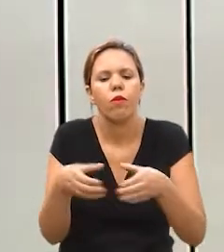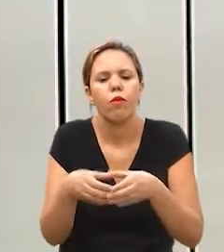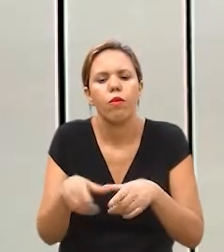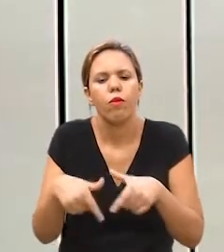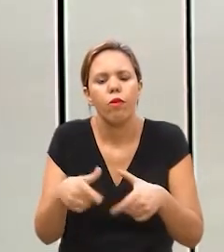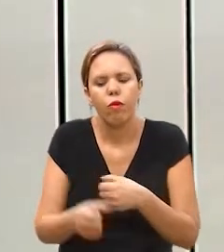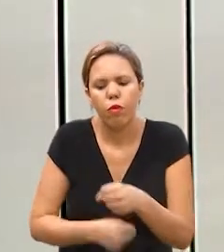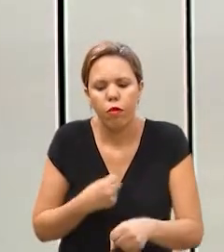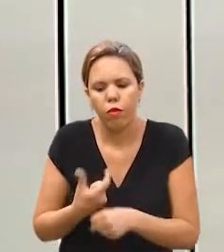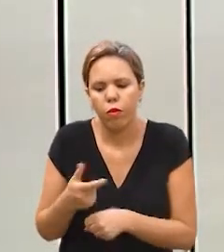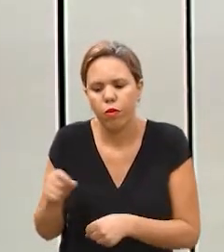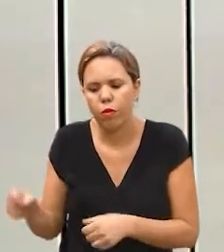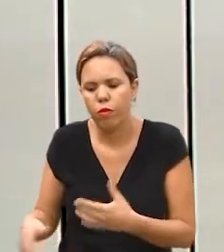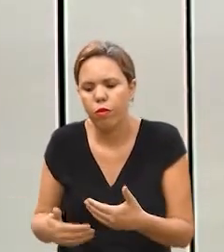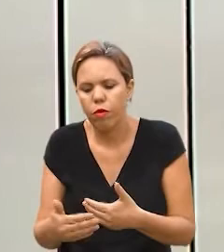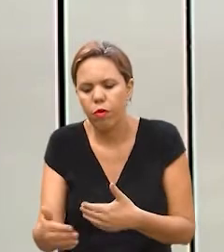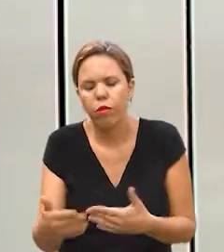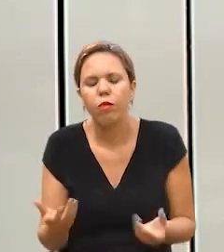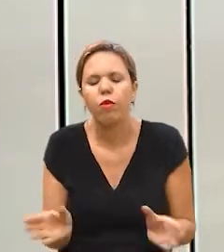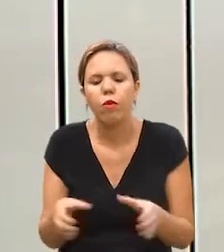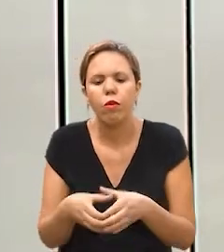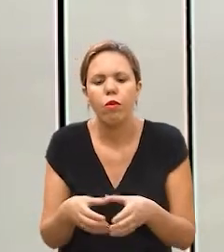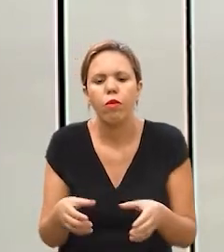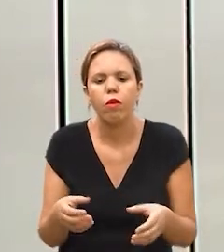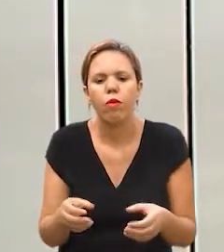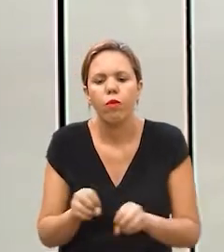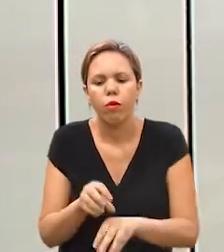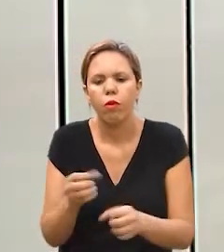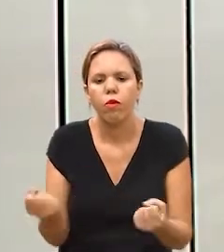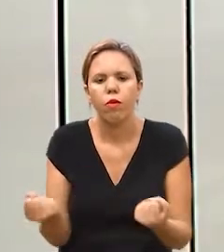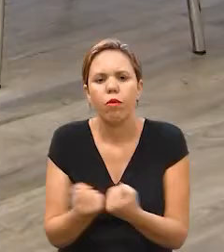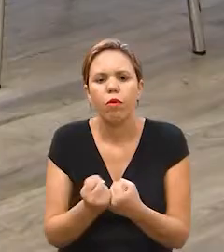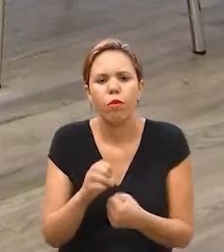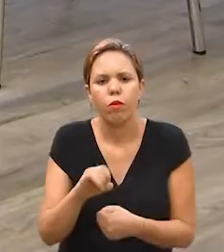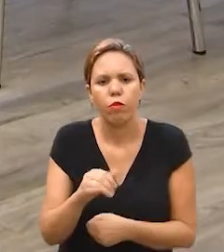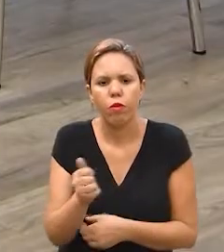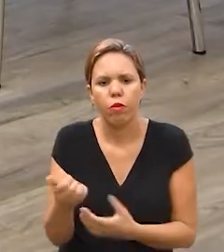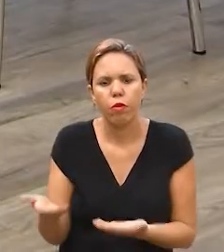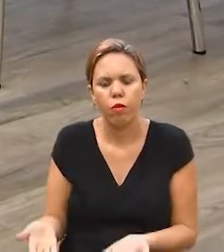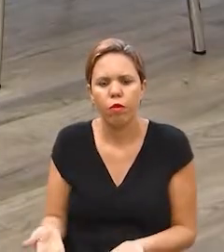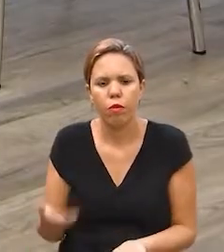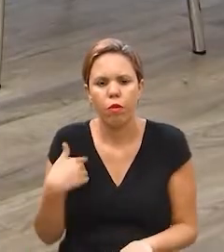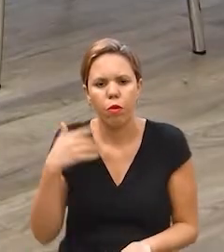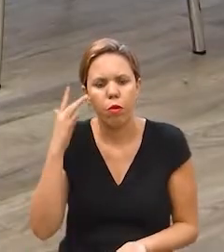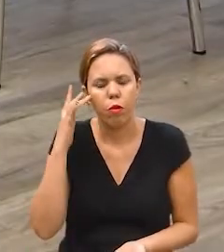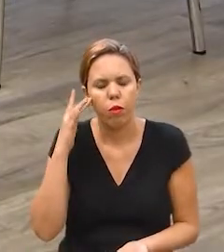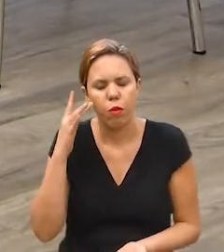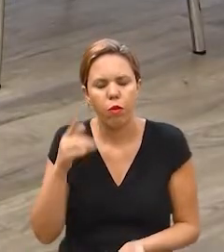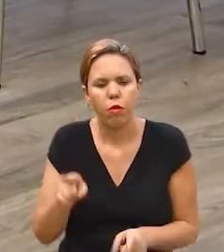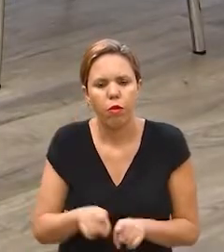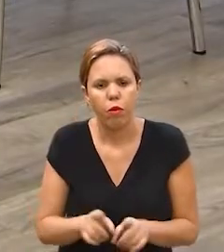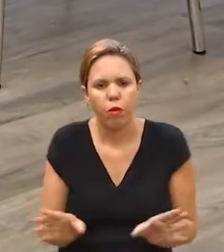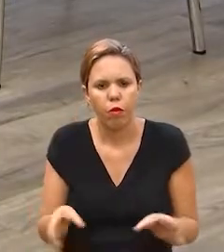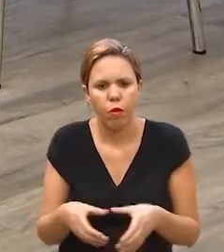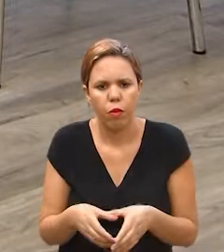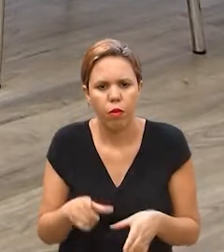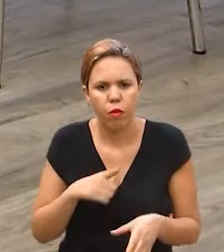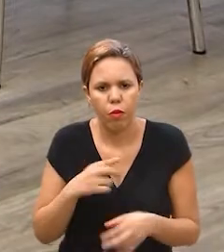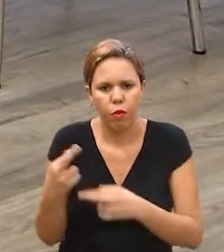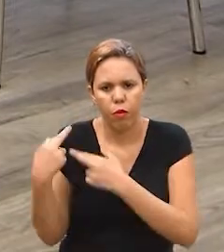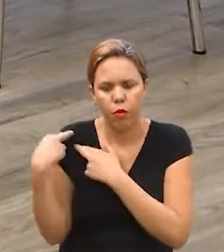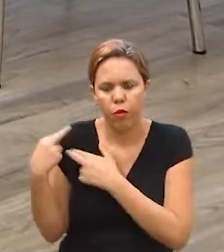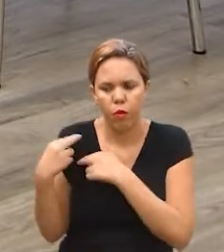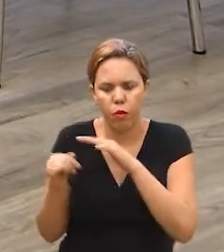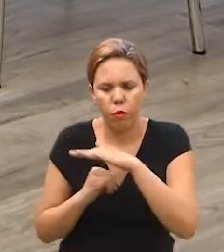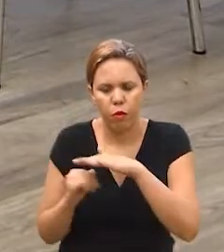ser o trabalho esse ano? A Comissão de Educação apoiando aí o EJA? Como que vai ser? A comissão, até por ter essa